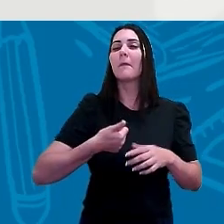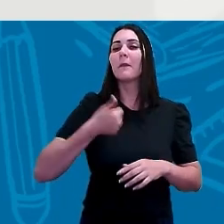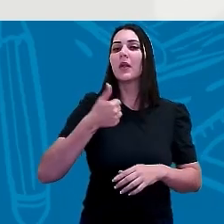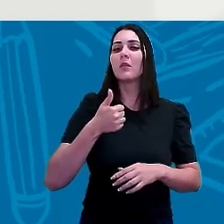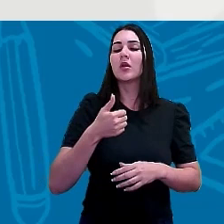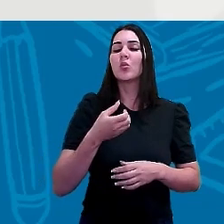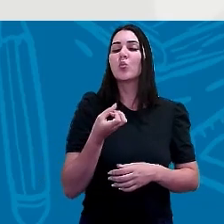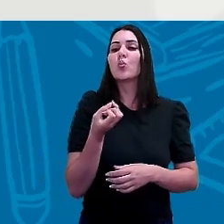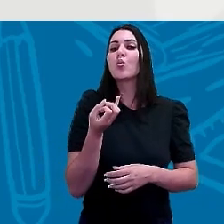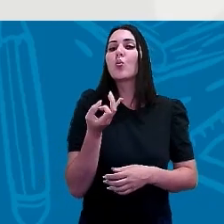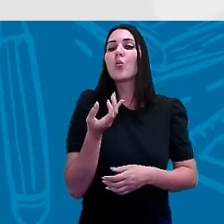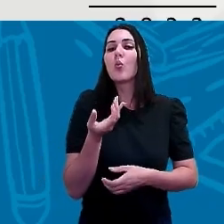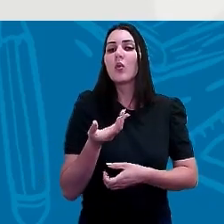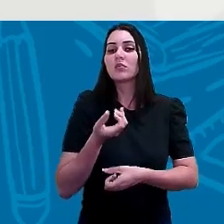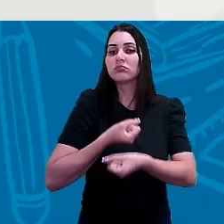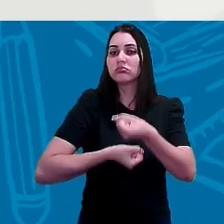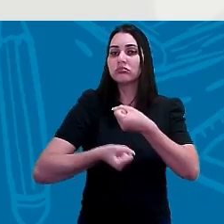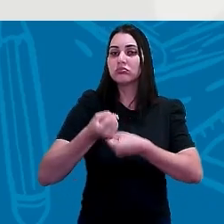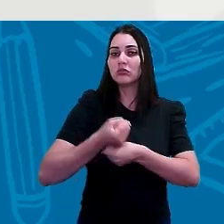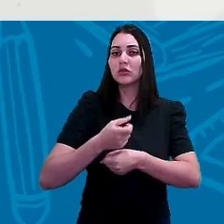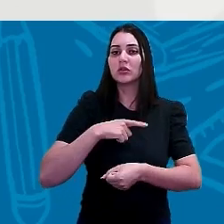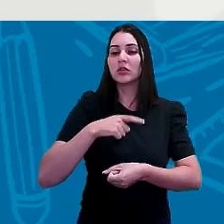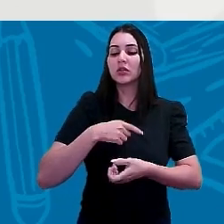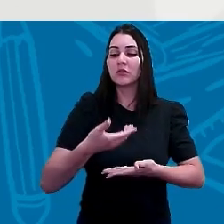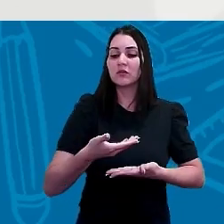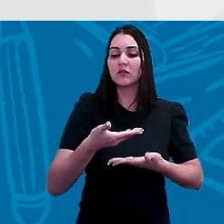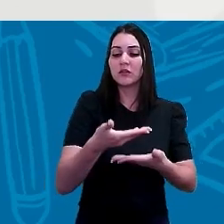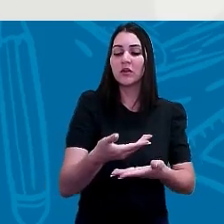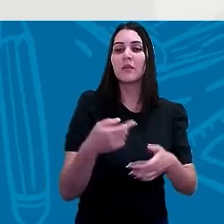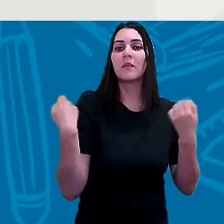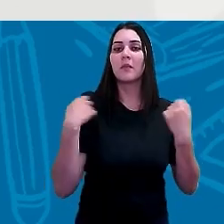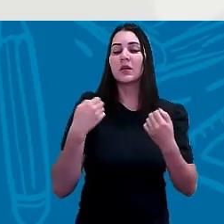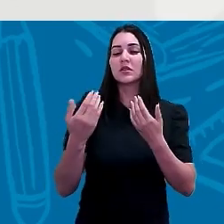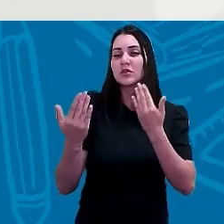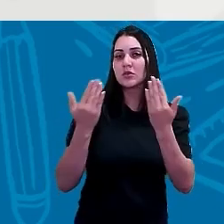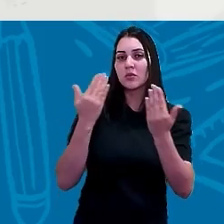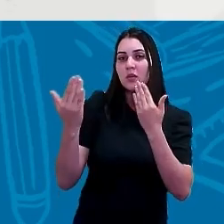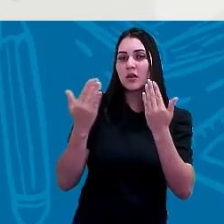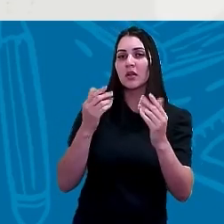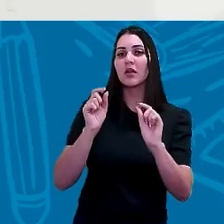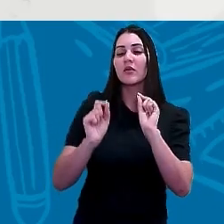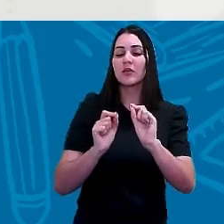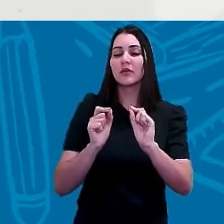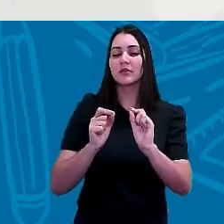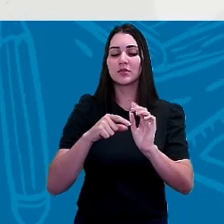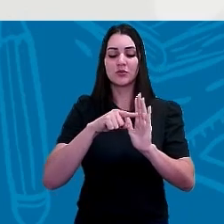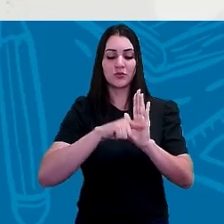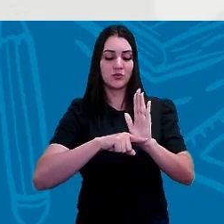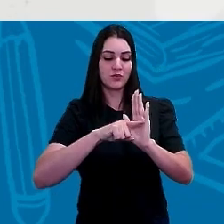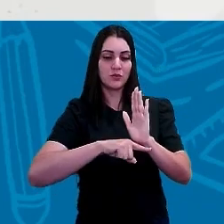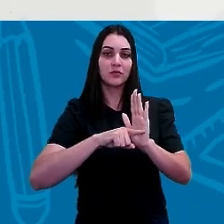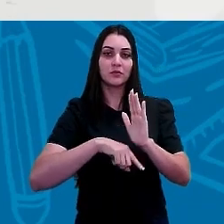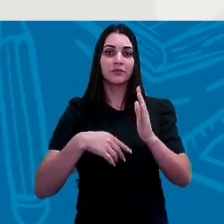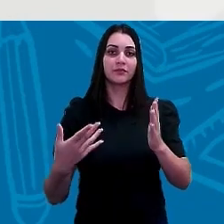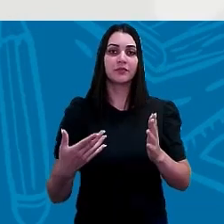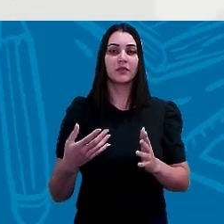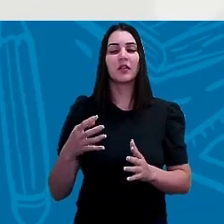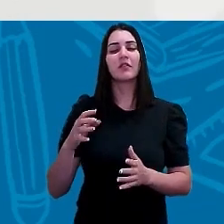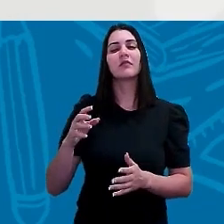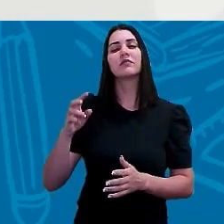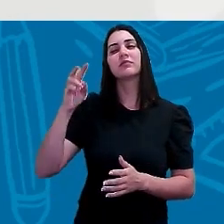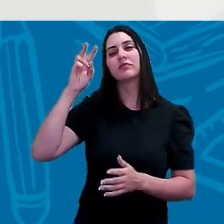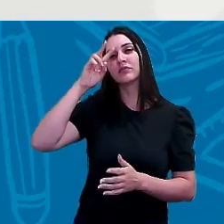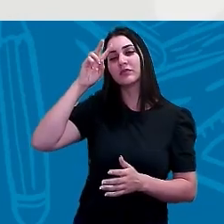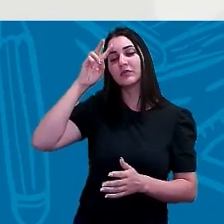essa visita. Então, é um probleminha de comparação, é um probleminha de subtração. E aí a gente revisa